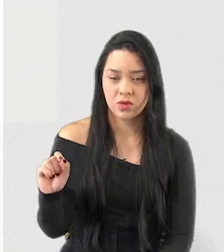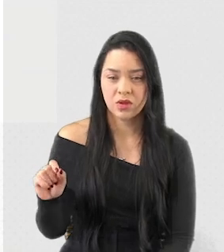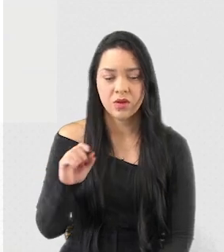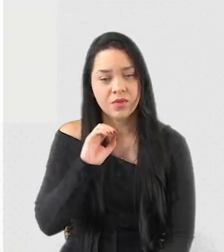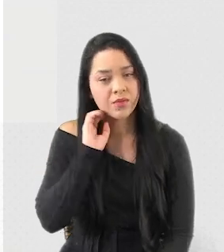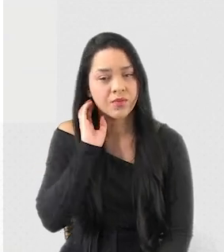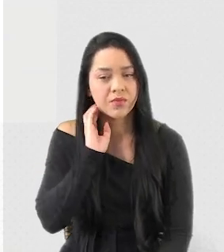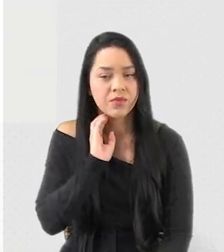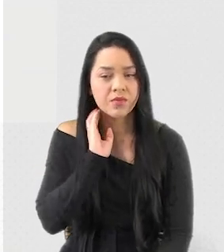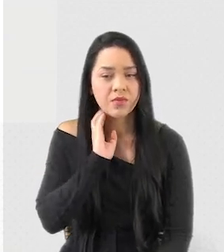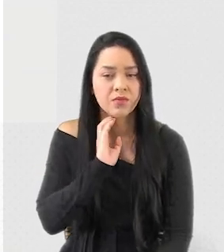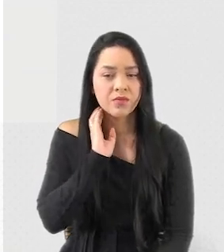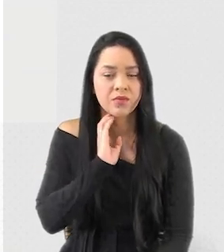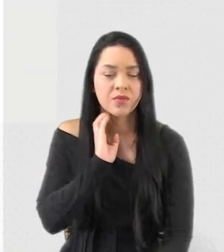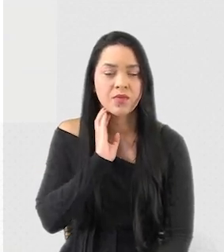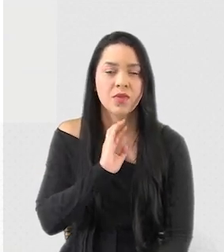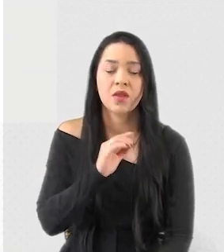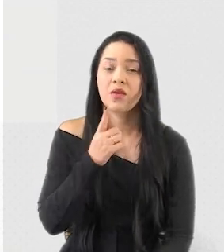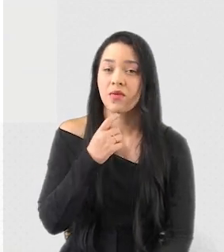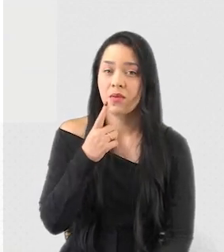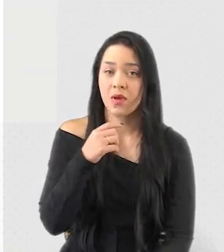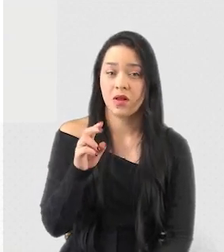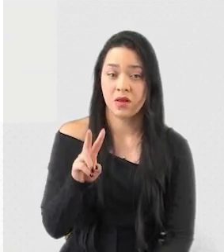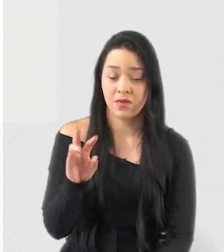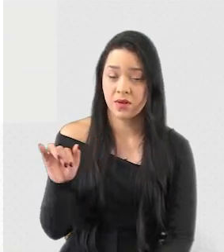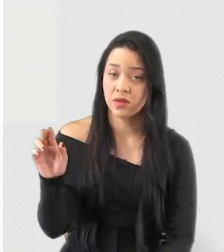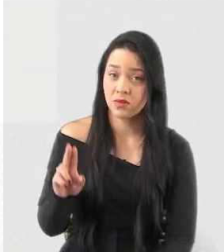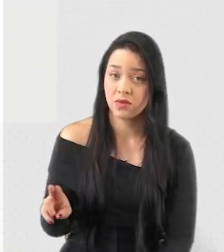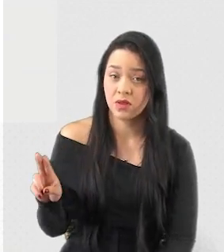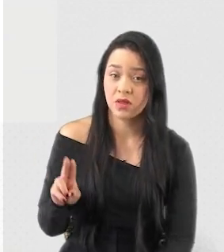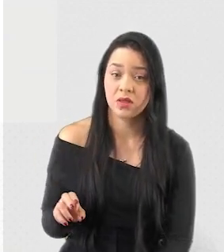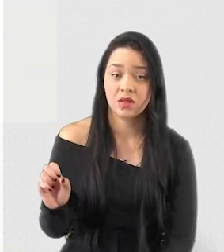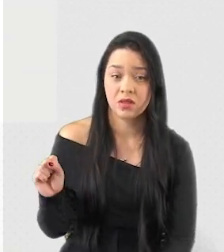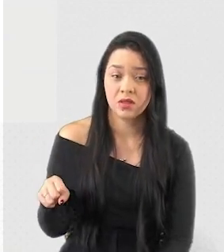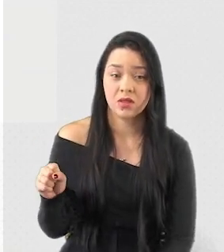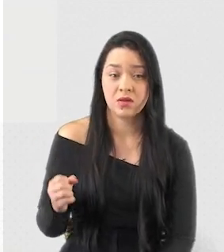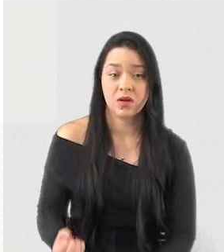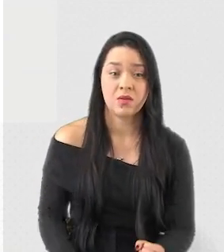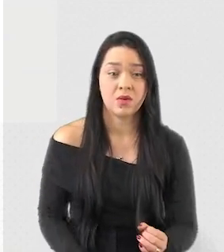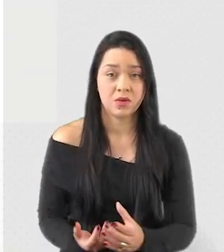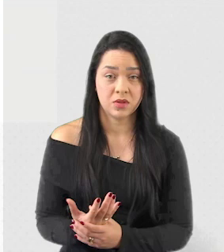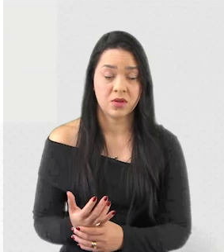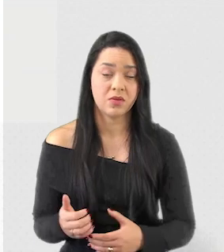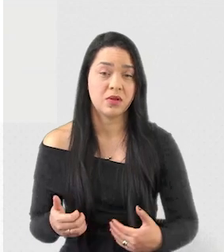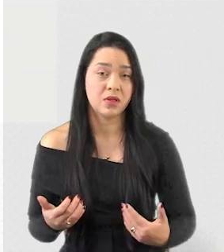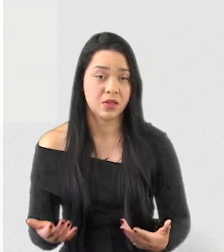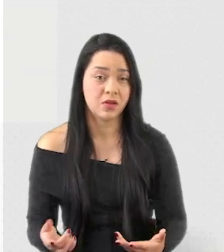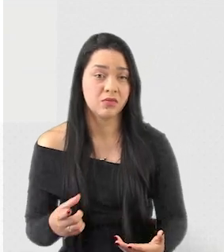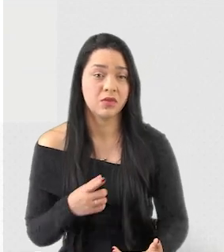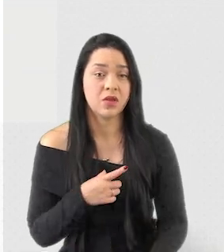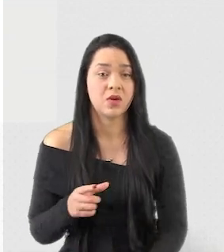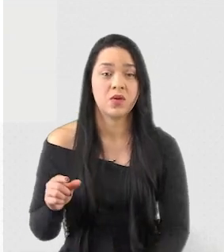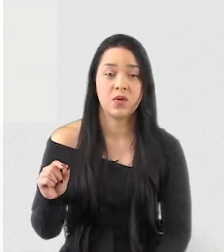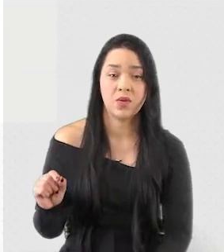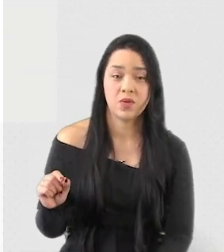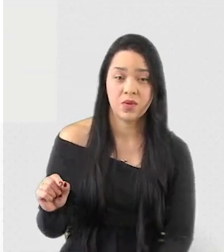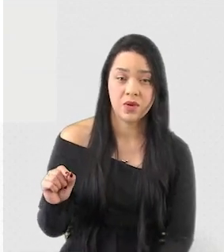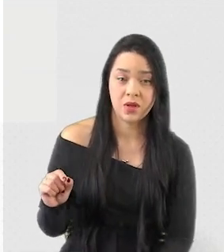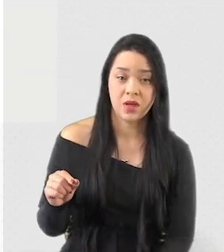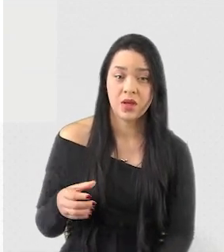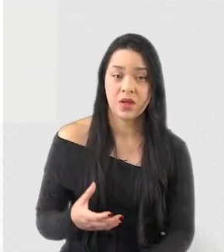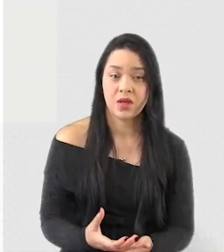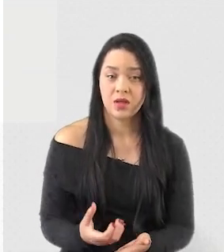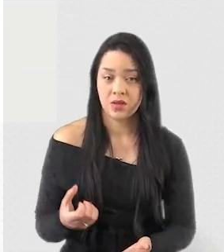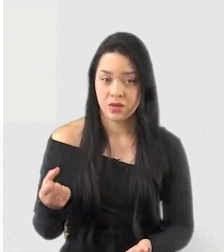exemplo, em vermelho, que vão ser utilizadas, sim, para a produção de proteínas. Então, ó, a gente tem a